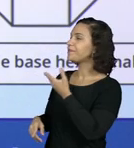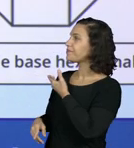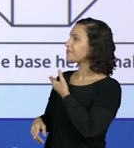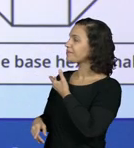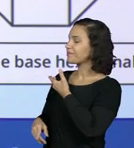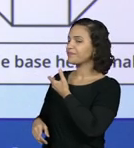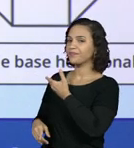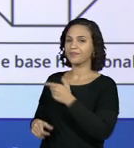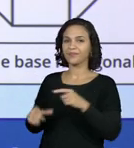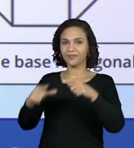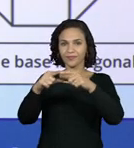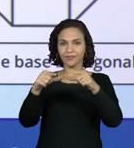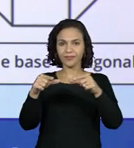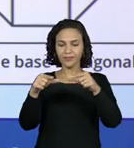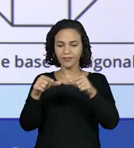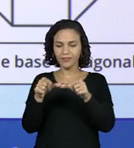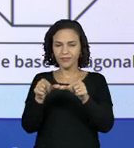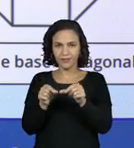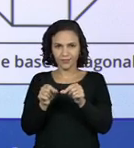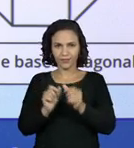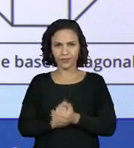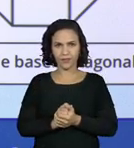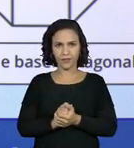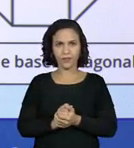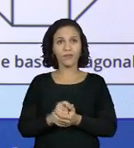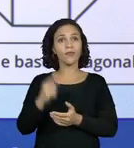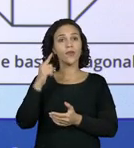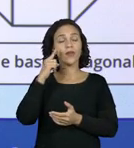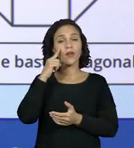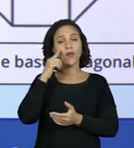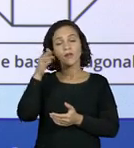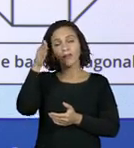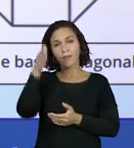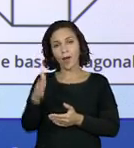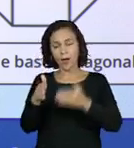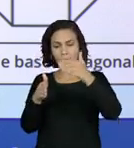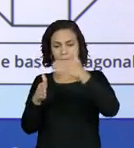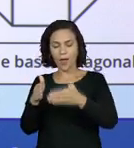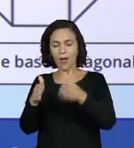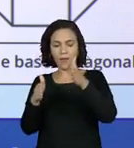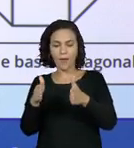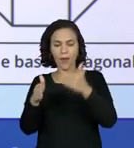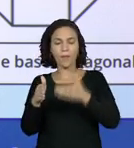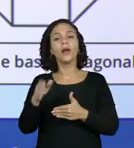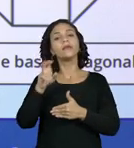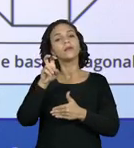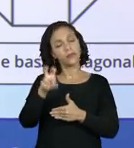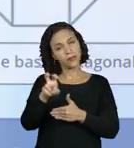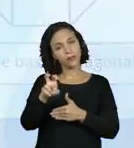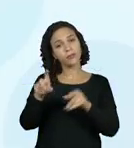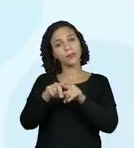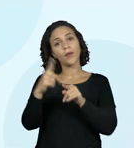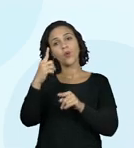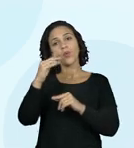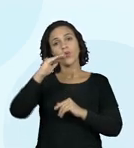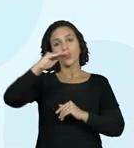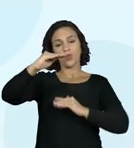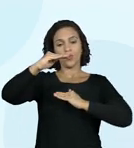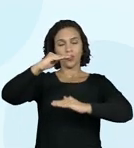O prisma tem 5 lados. As faces, ele tem os 5 lados, mais um em cima e um embaixo. 5 mais 2 eu